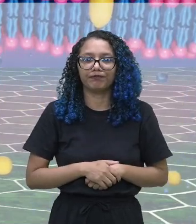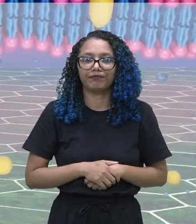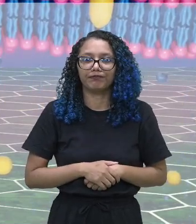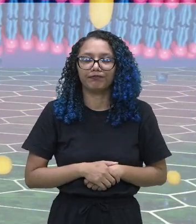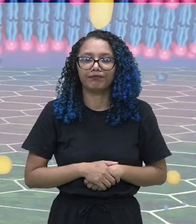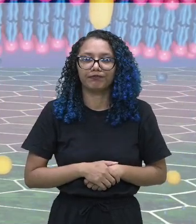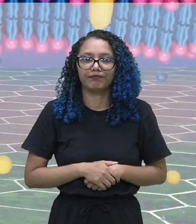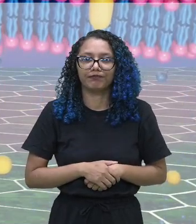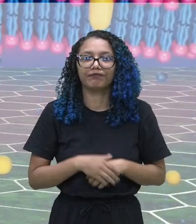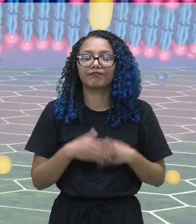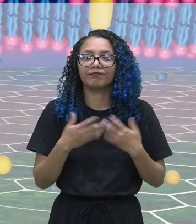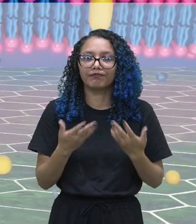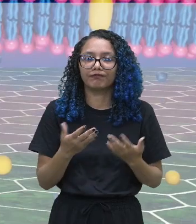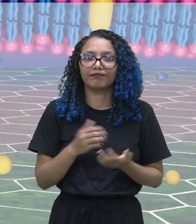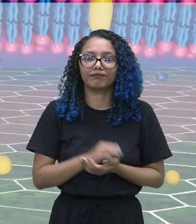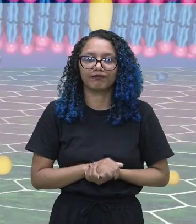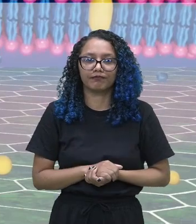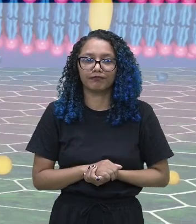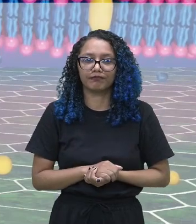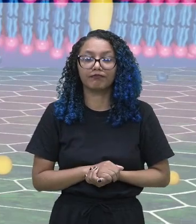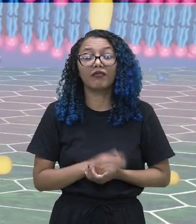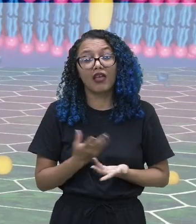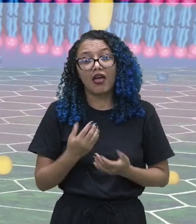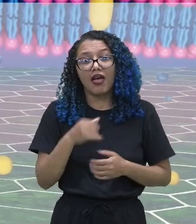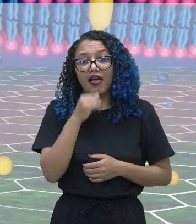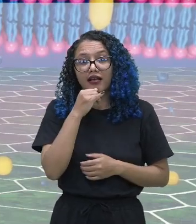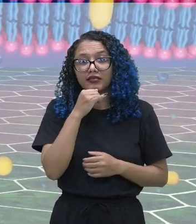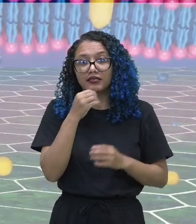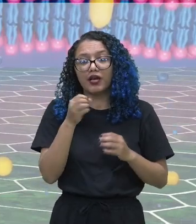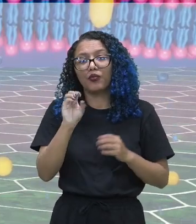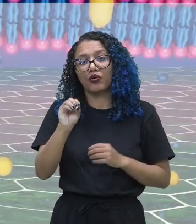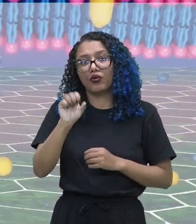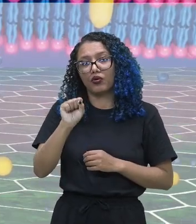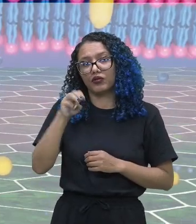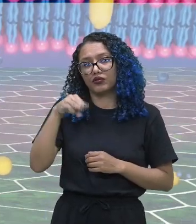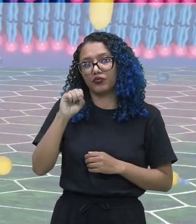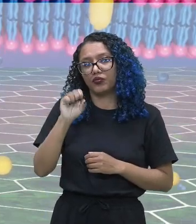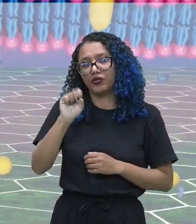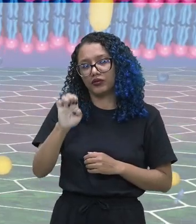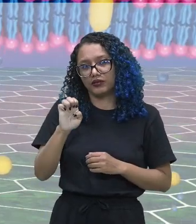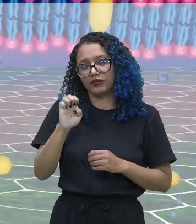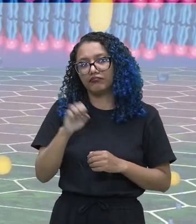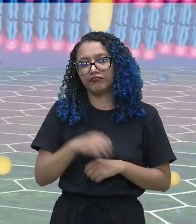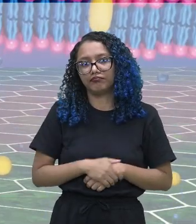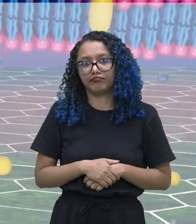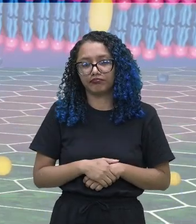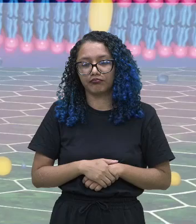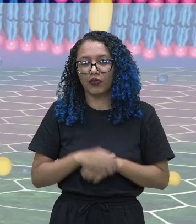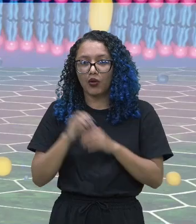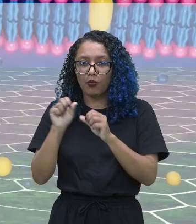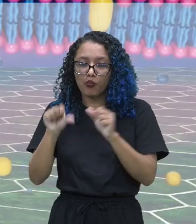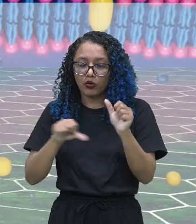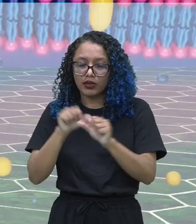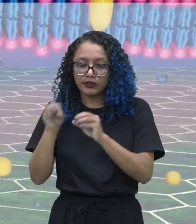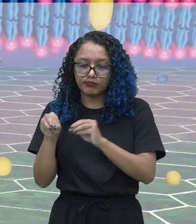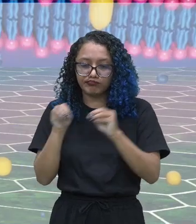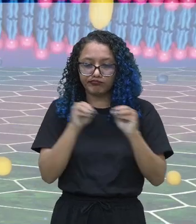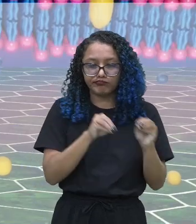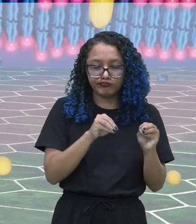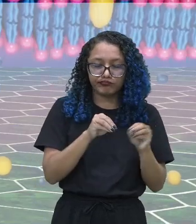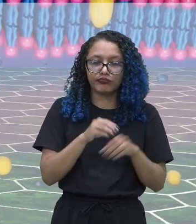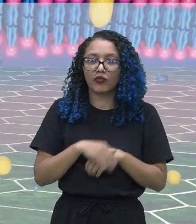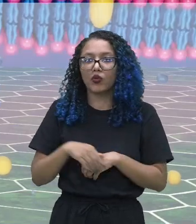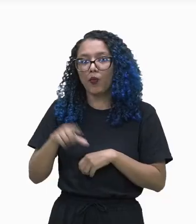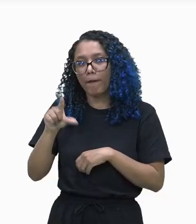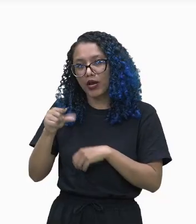nós temos exemplos aí de osmose, do meio mais concentrado para o meio menos concentrado. Vamos continuar